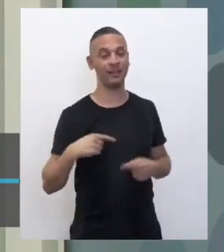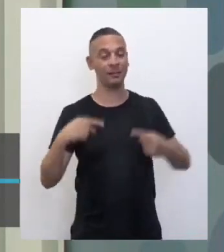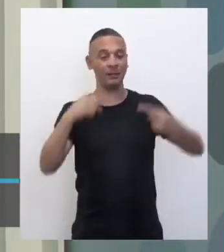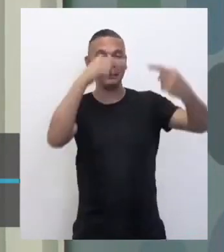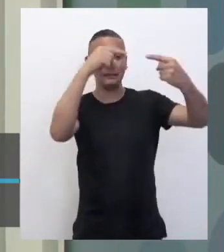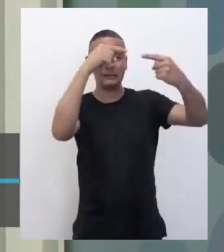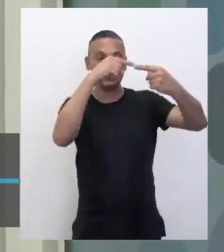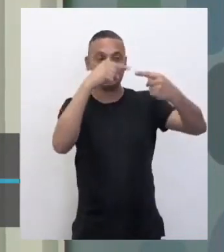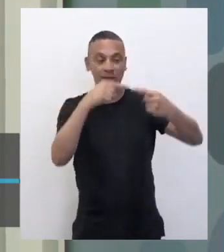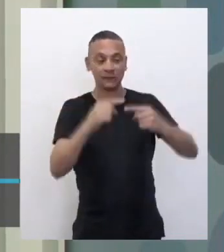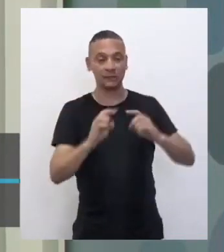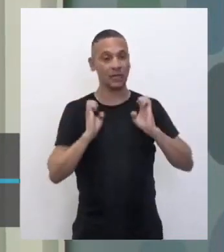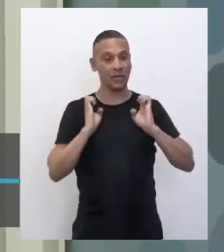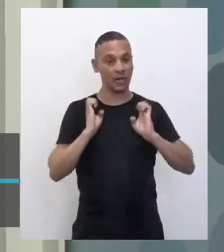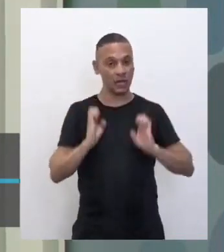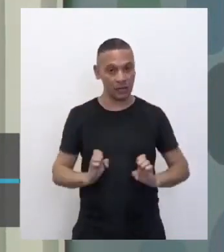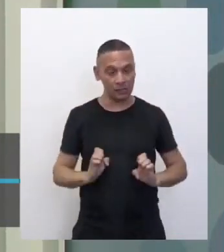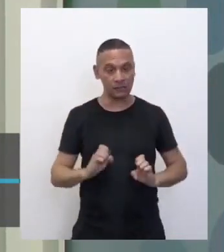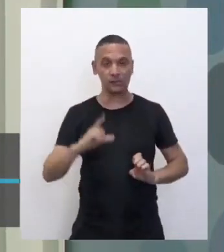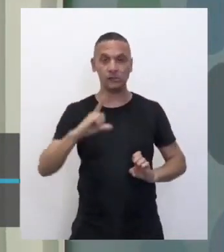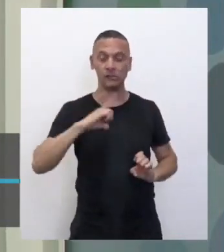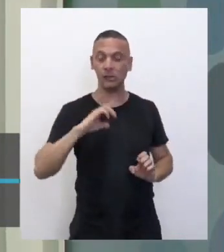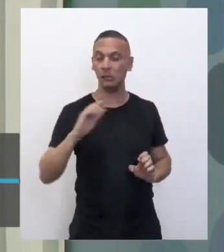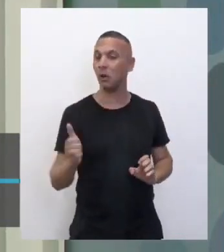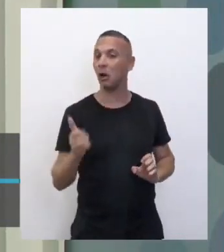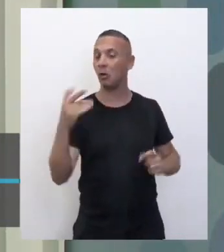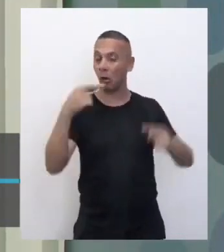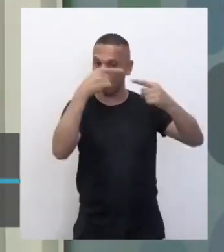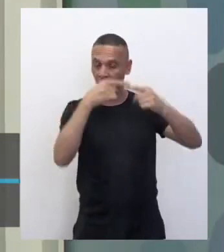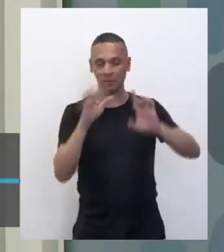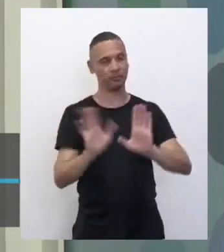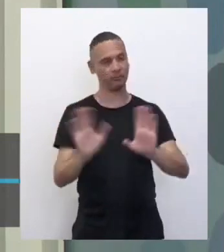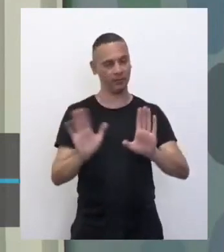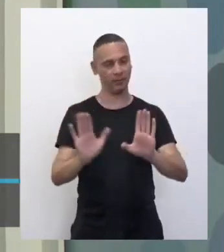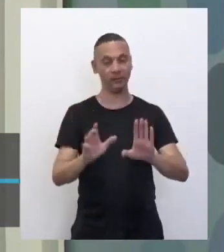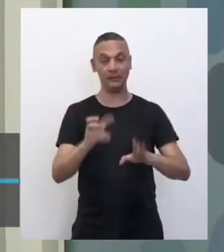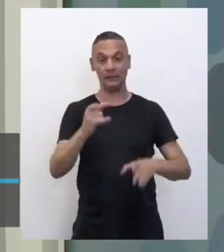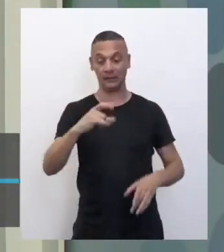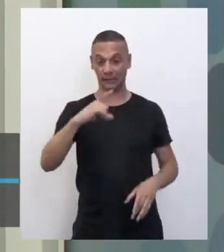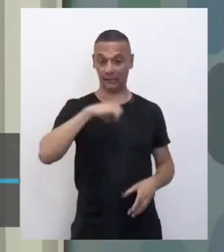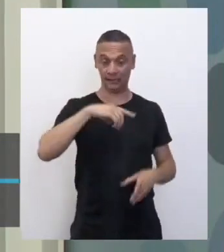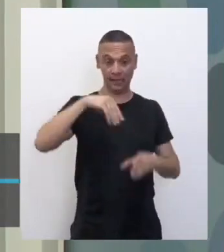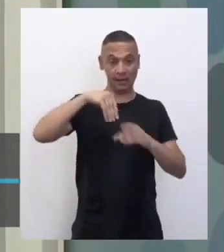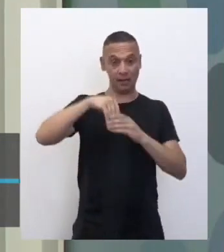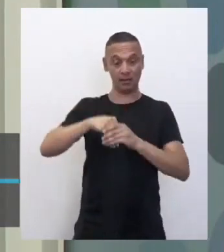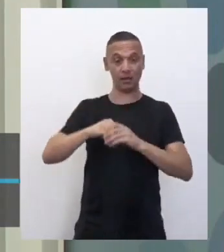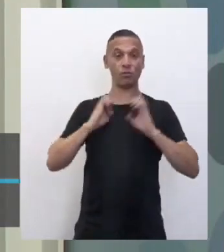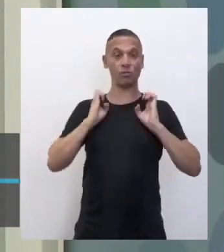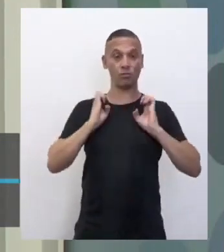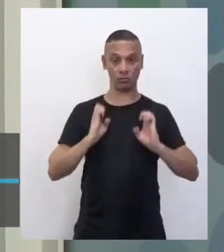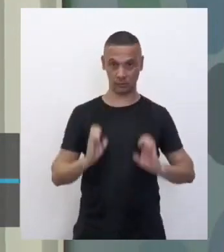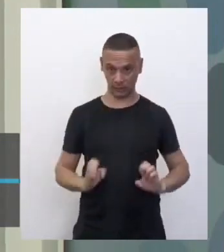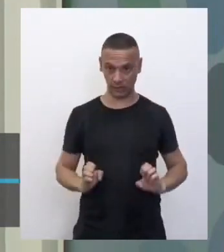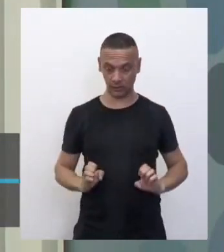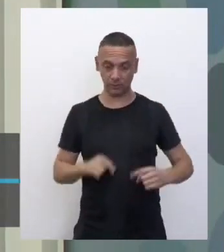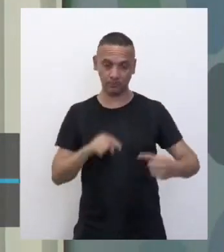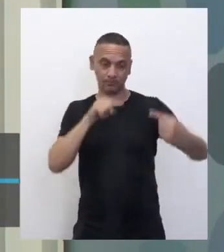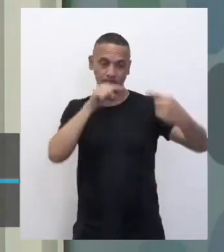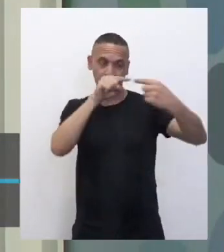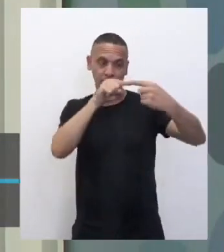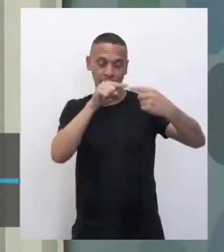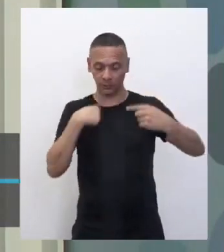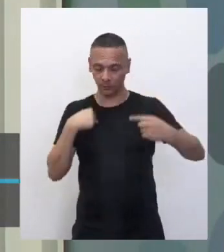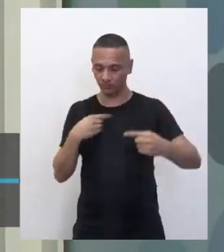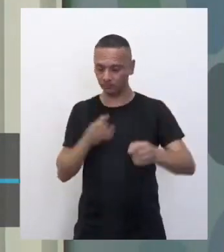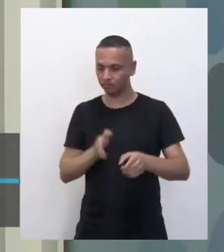éticos, e volto a dizer aqui, a gente não está falando de qual princípio ético. A questão é, quando eu tenho um princípio ético, esse princípio me orienta no